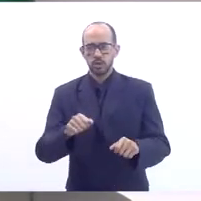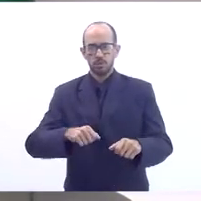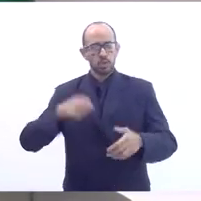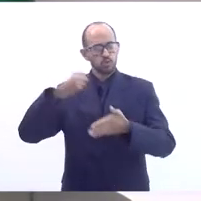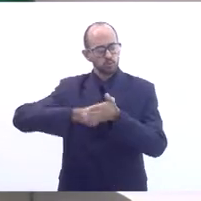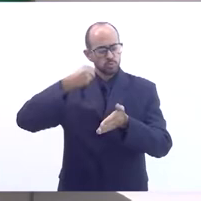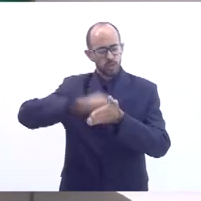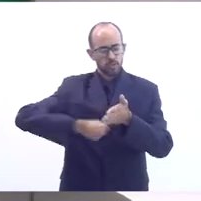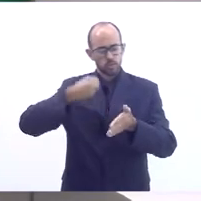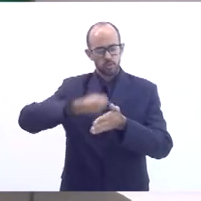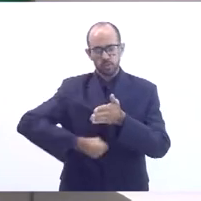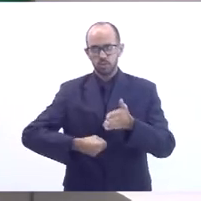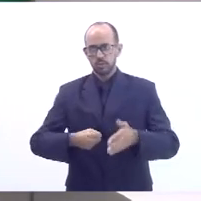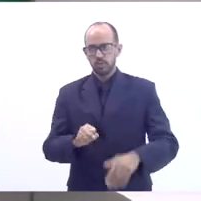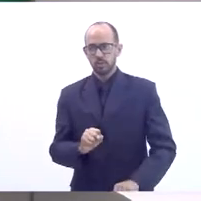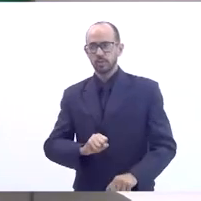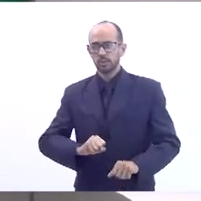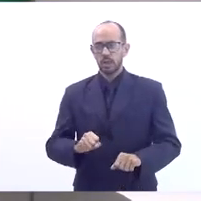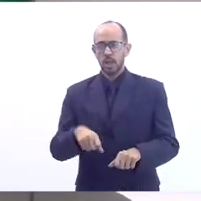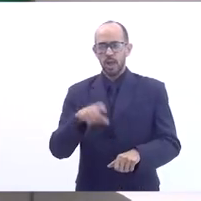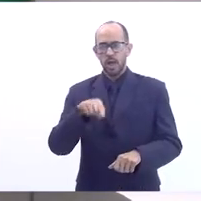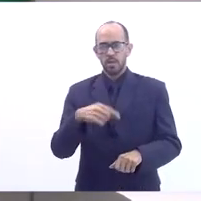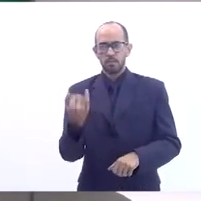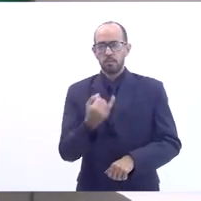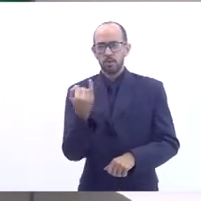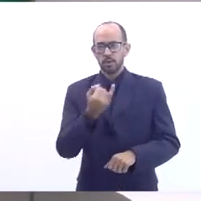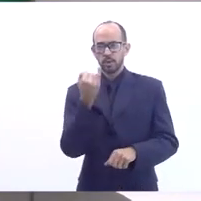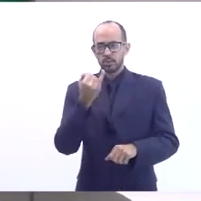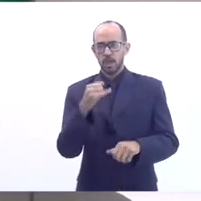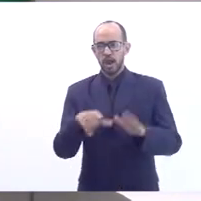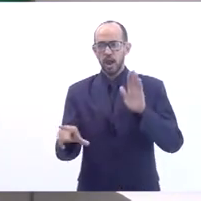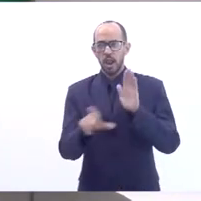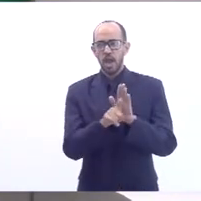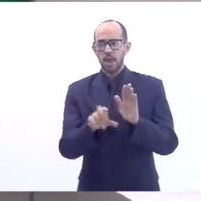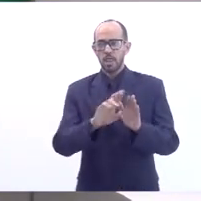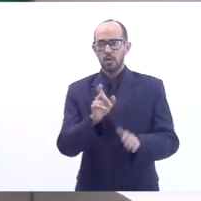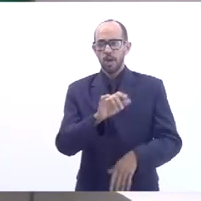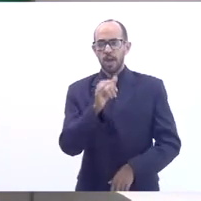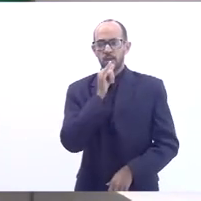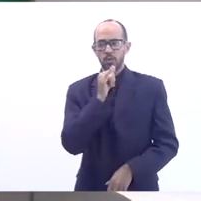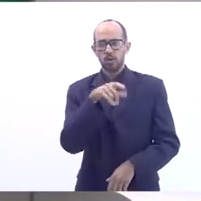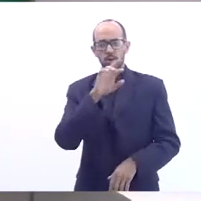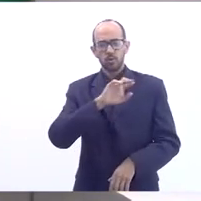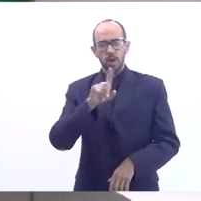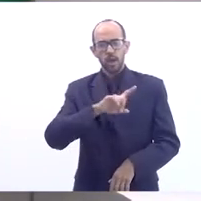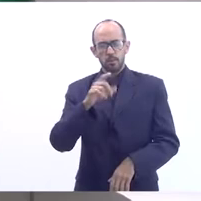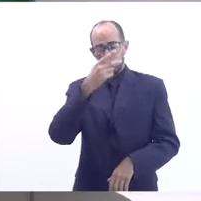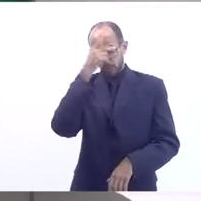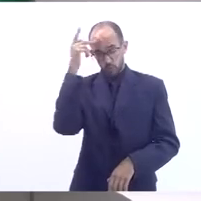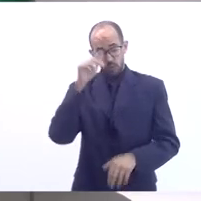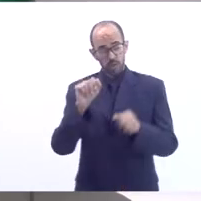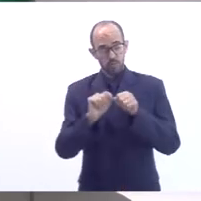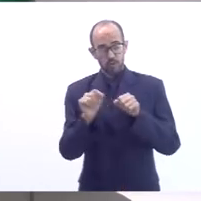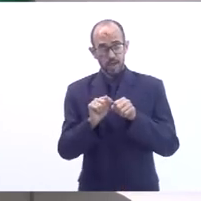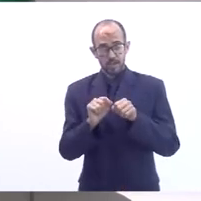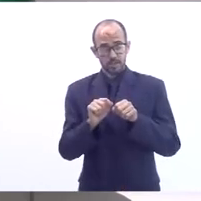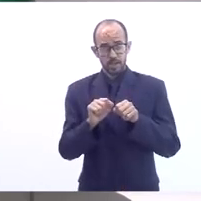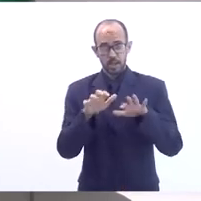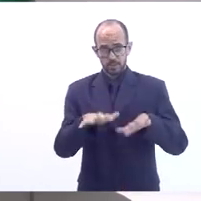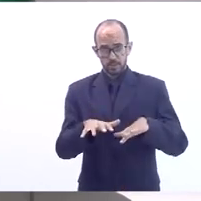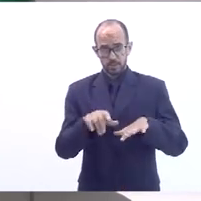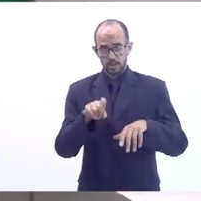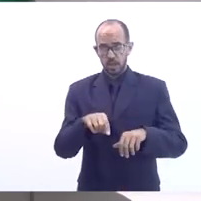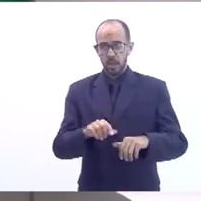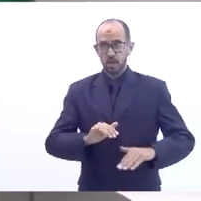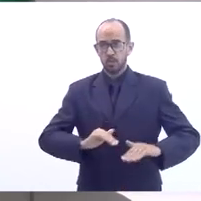eu sempre falo isso que é bom dar o crédito a lei não cai do céu não uma pessoa que faz o inverno a paz do verão é um movimento